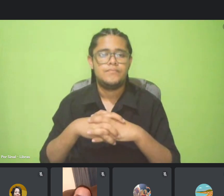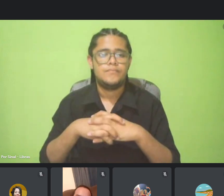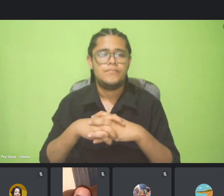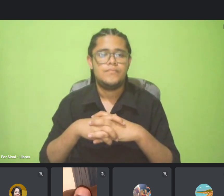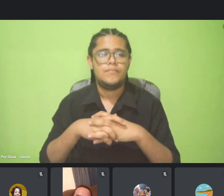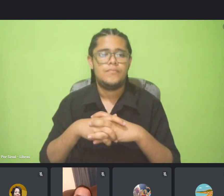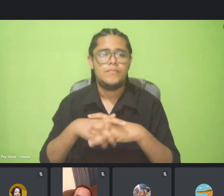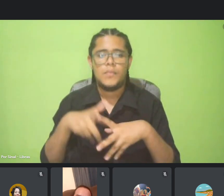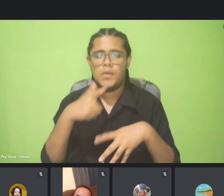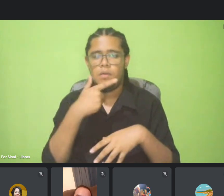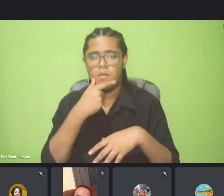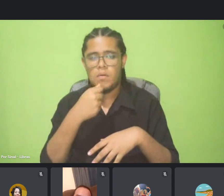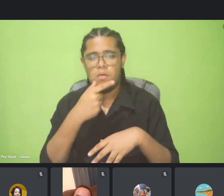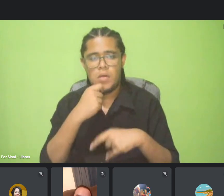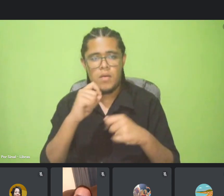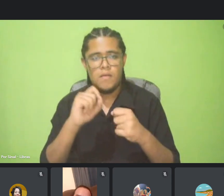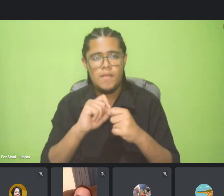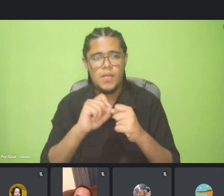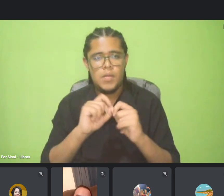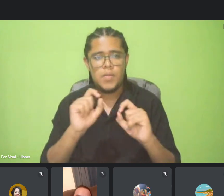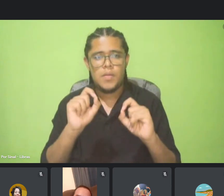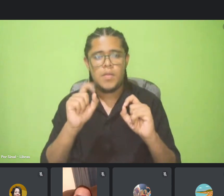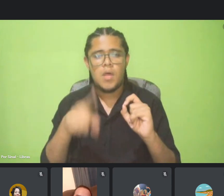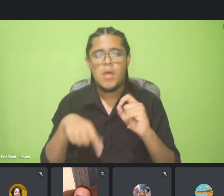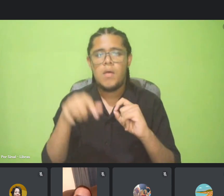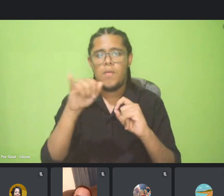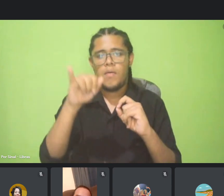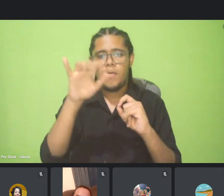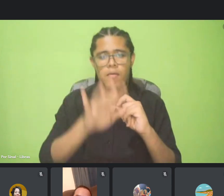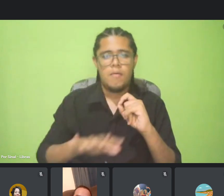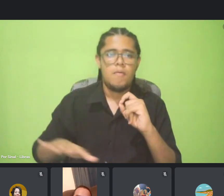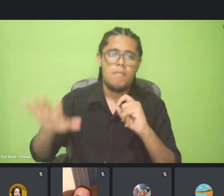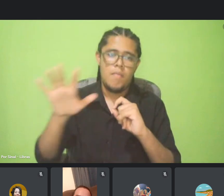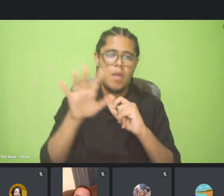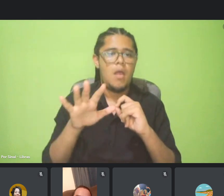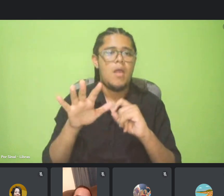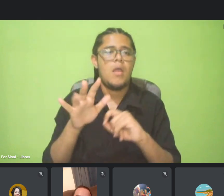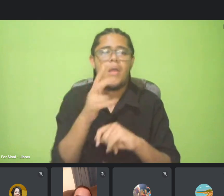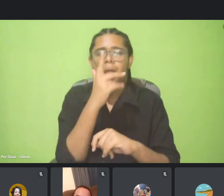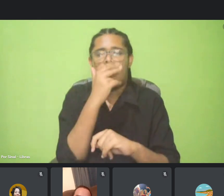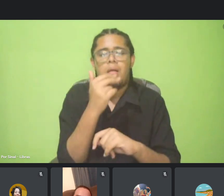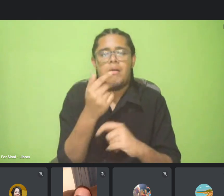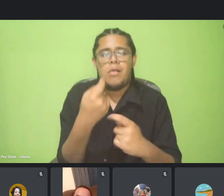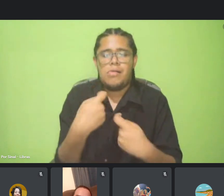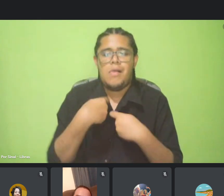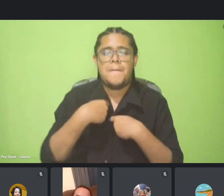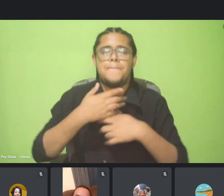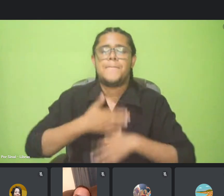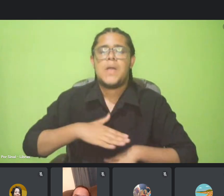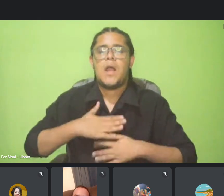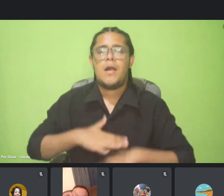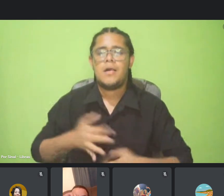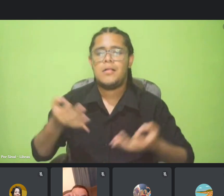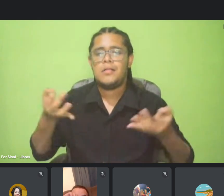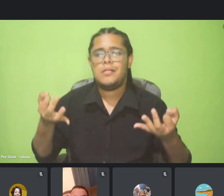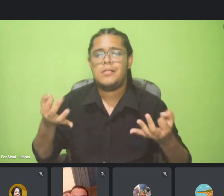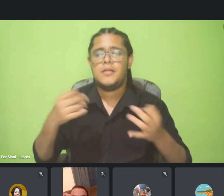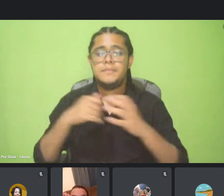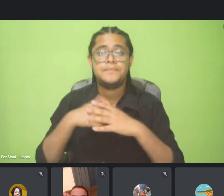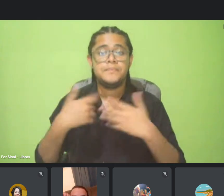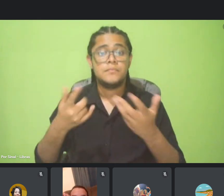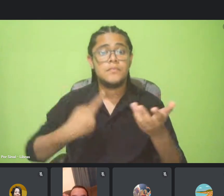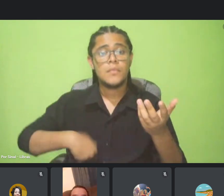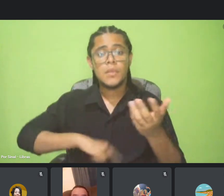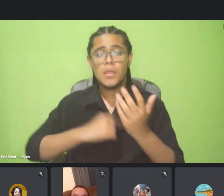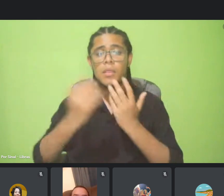imagem de yoga, sim, estamos todos tranquilos, só que a gente ficou em dúvida agora em relação a pessoas em situação de